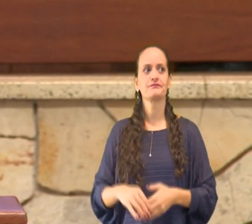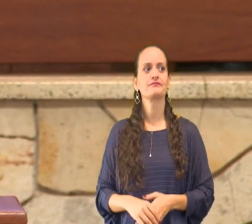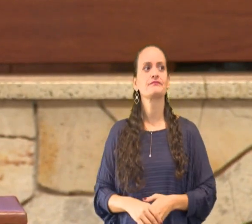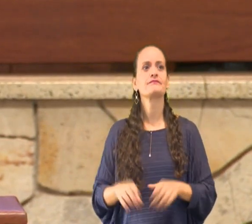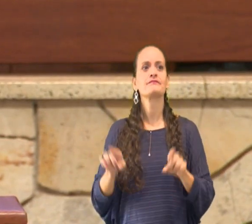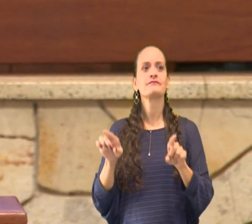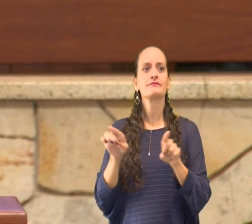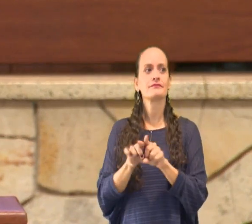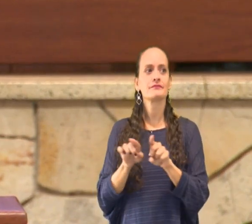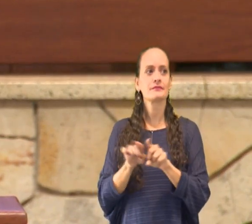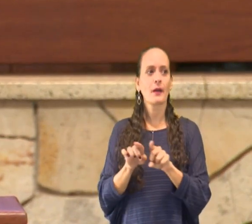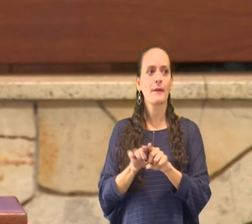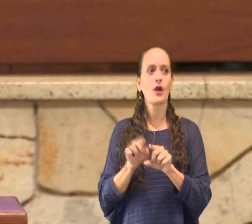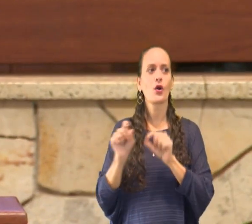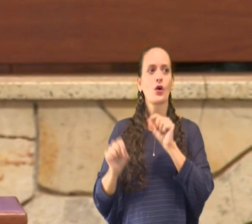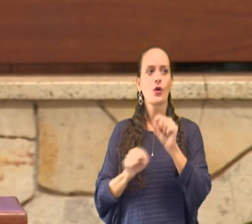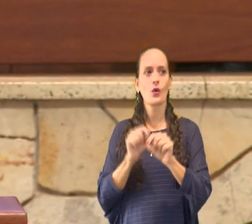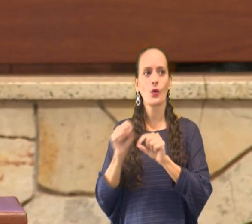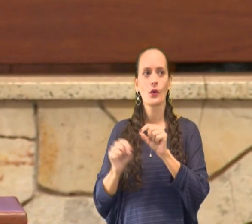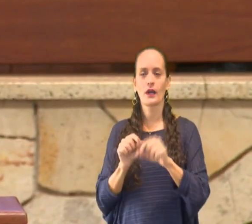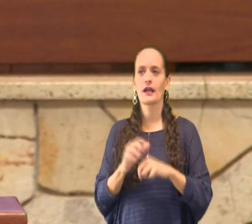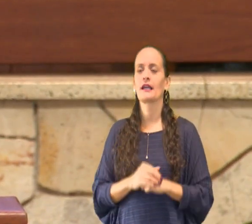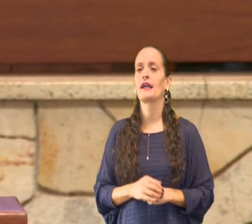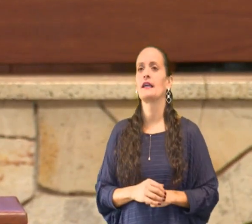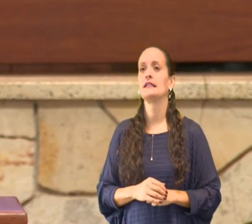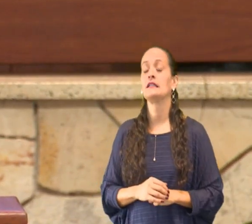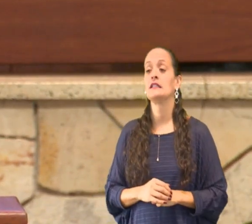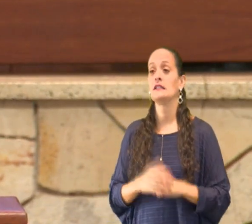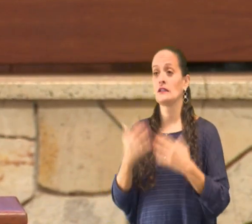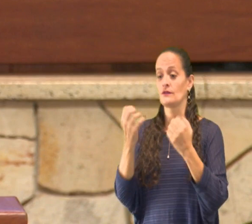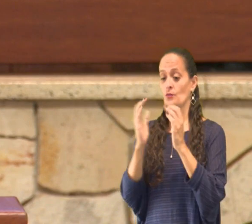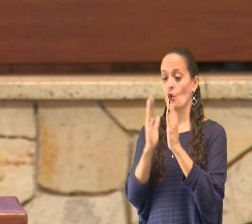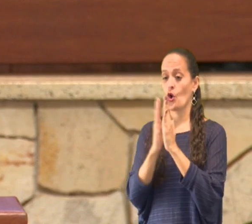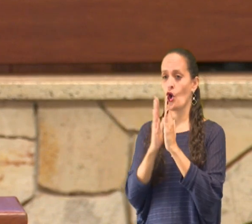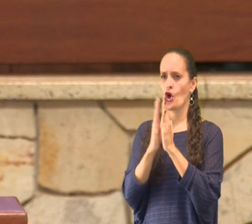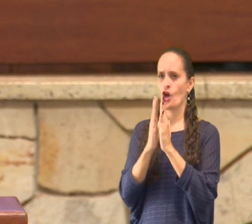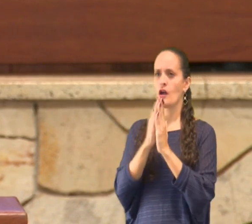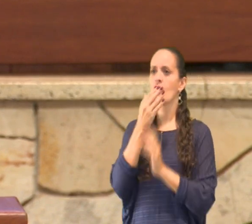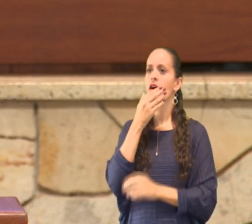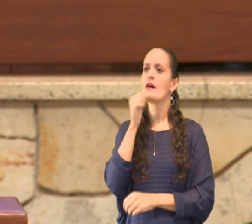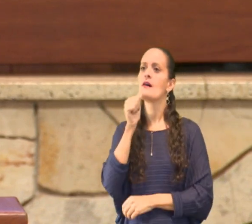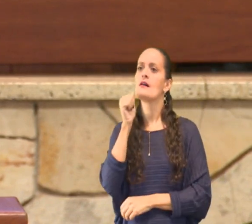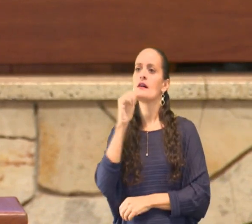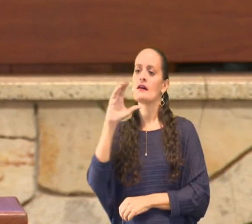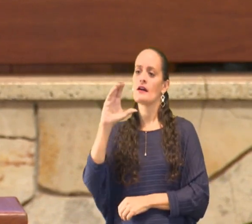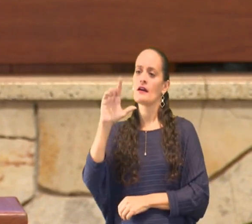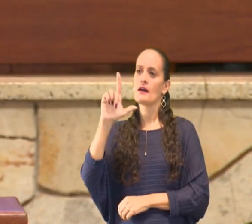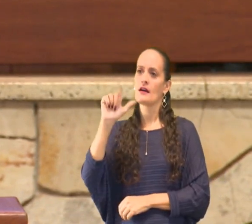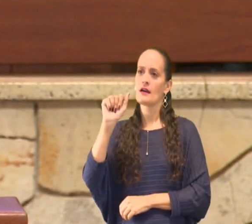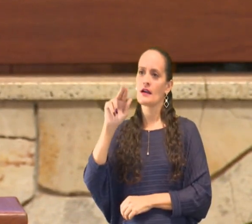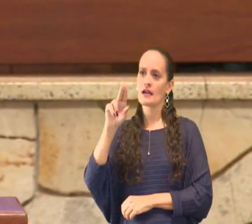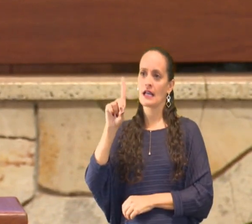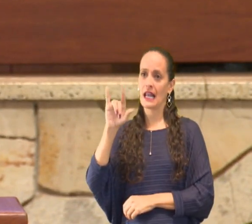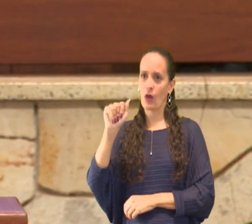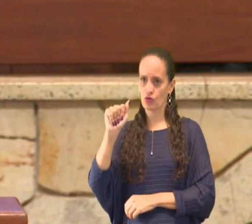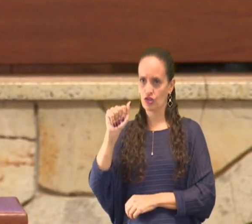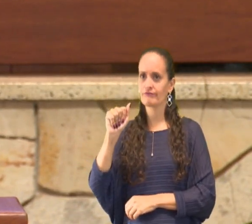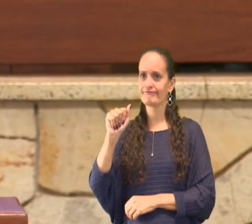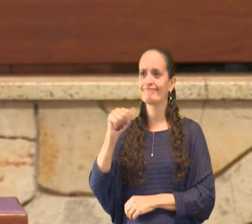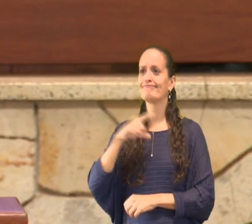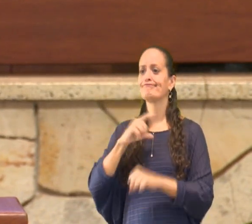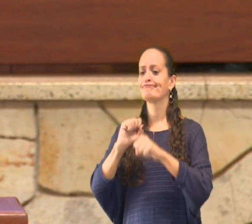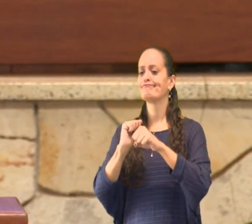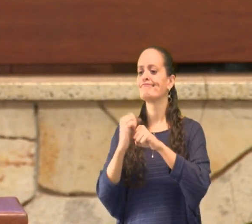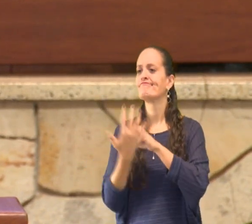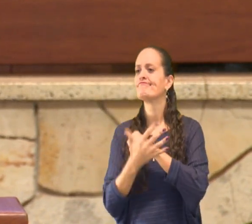o Senhor vai dar-lhe firmeza. Vamos orar também pela nossa querida irmã Cláudia Vasconcelos, que está aí batalhando contra o Covid, que